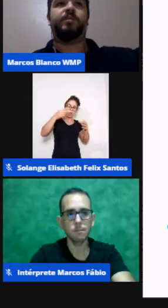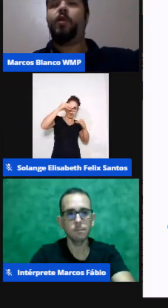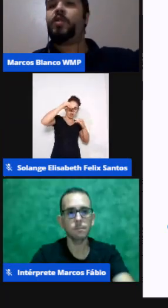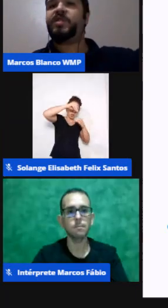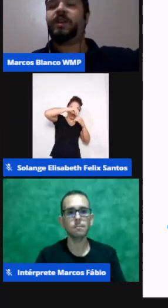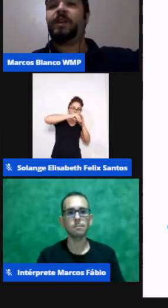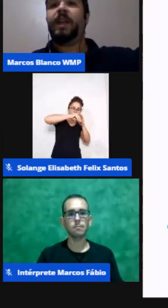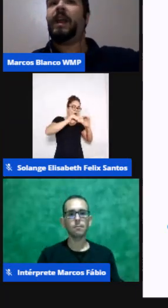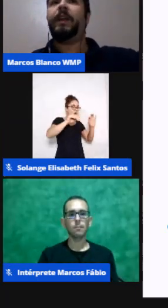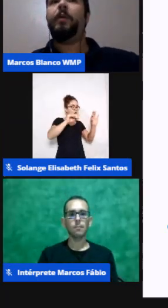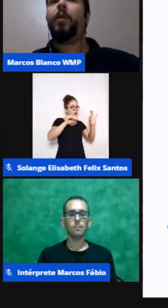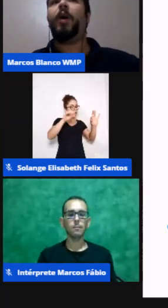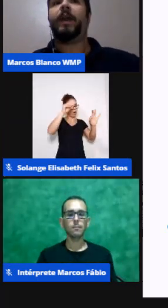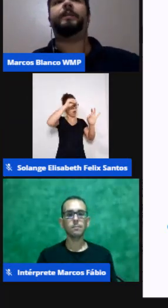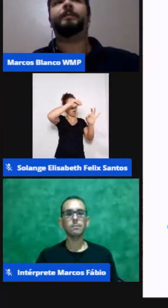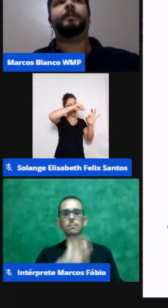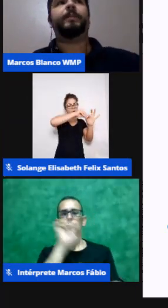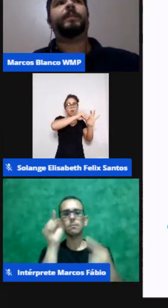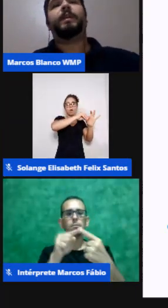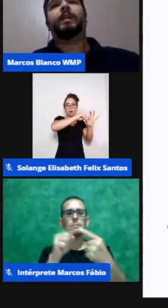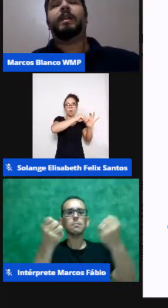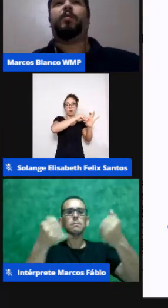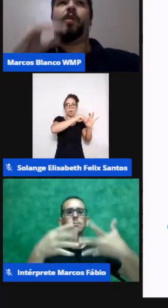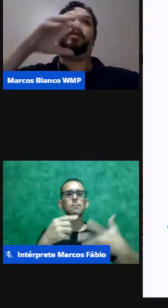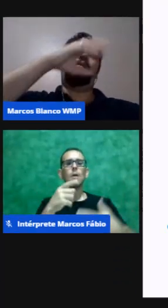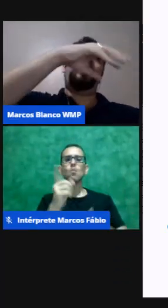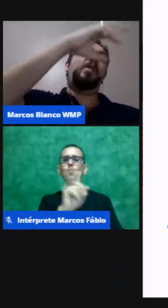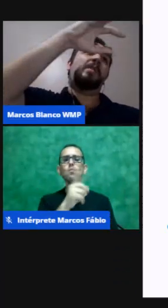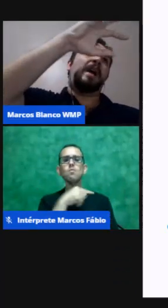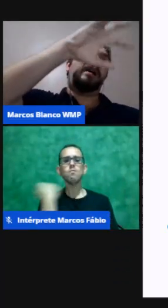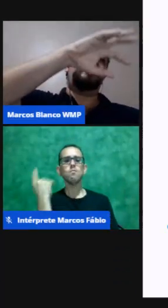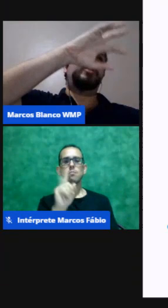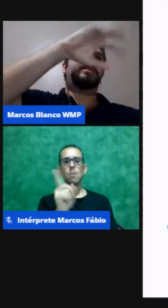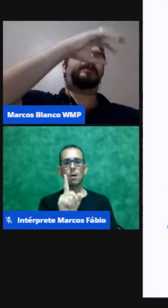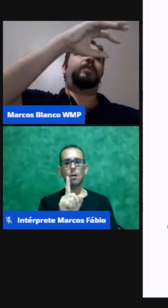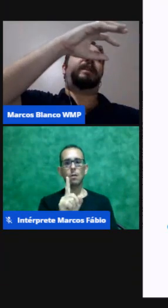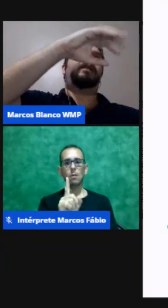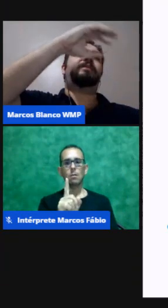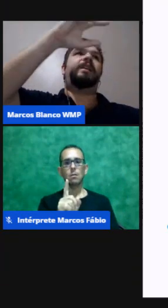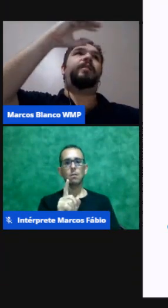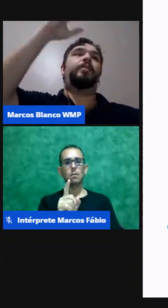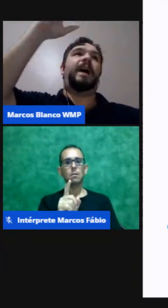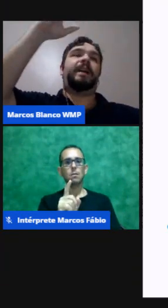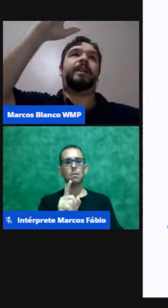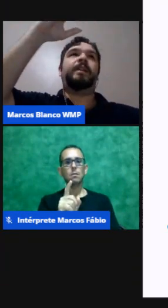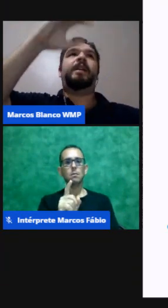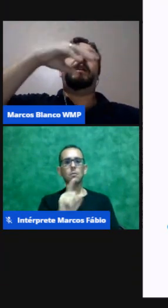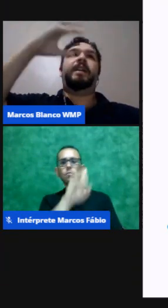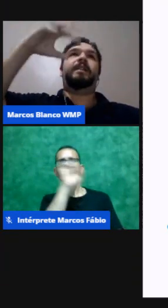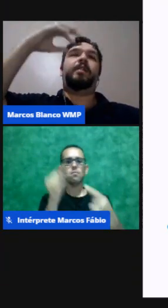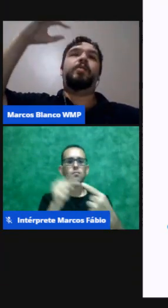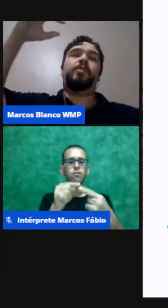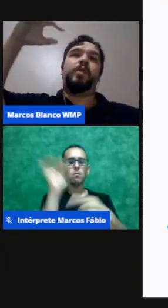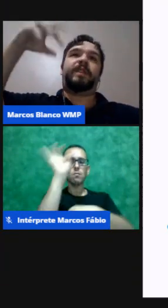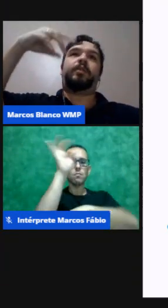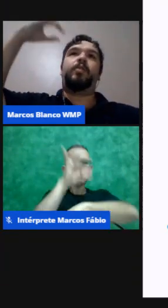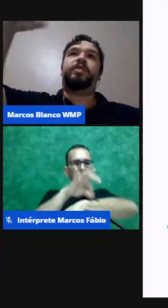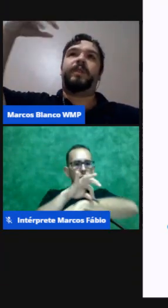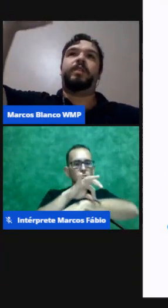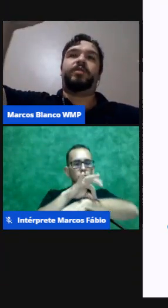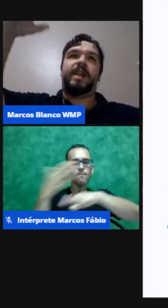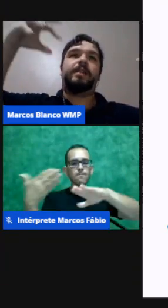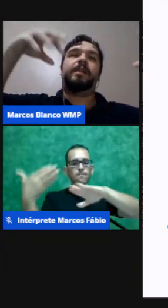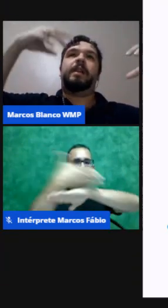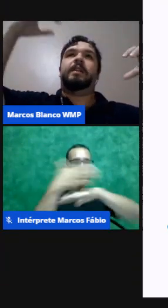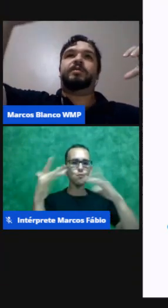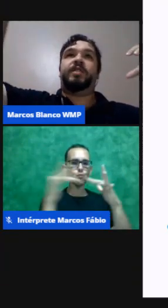com algumas doenças de mosca, ela não morre. Quando a mosca da fruta não tem a Wolbachia e entra em contato